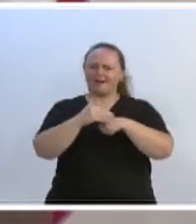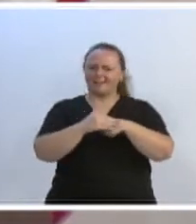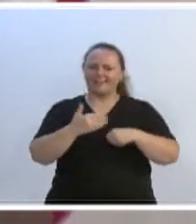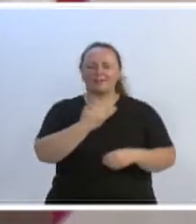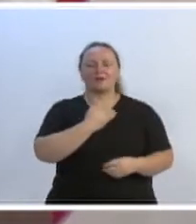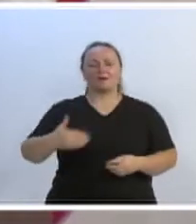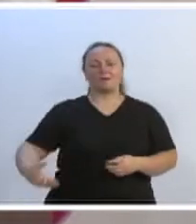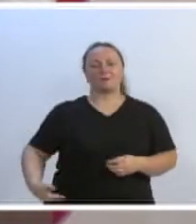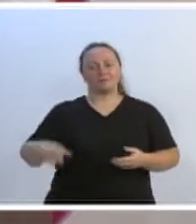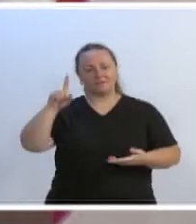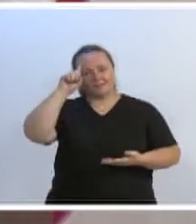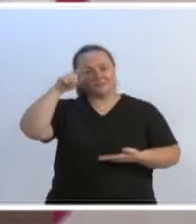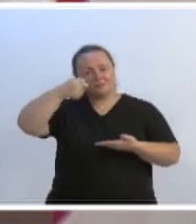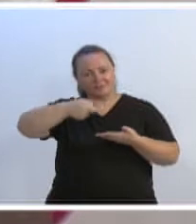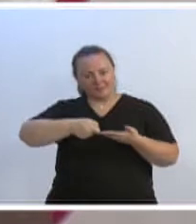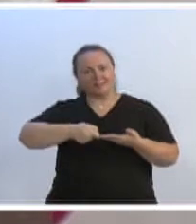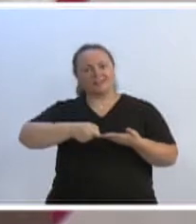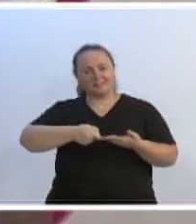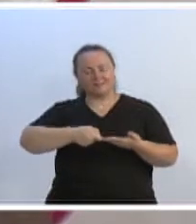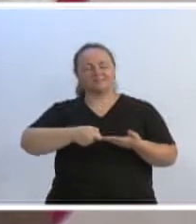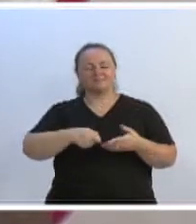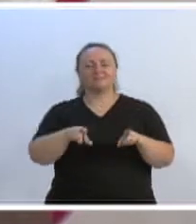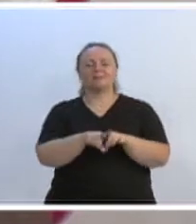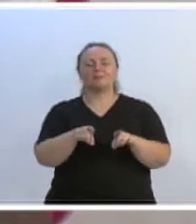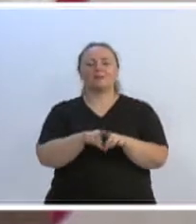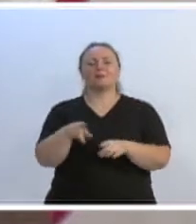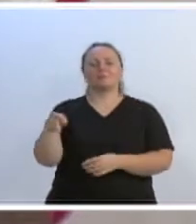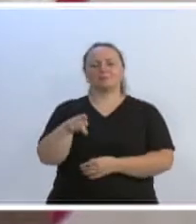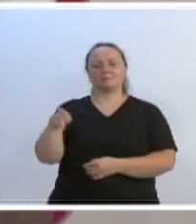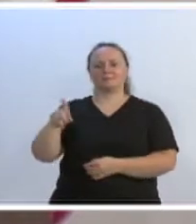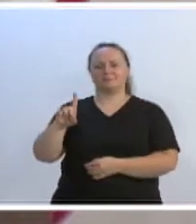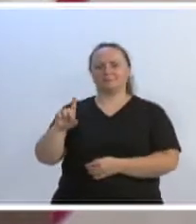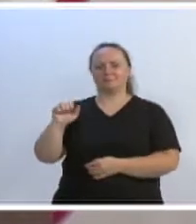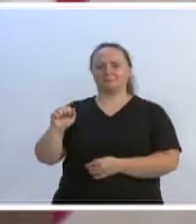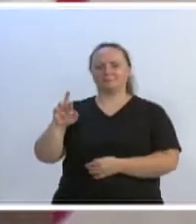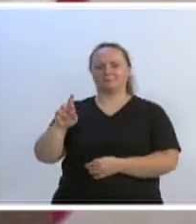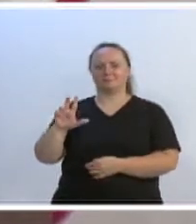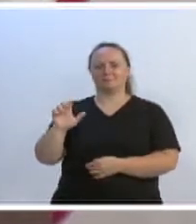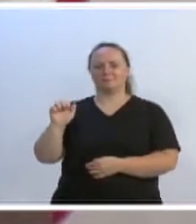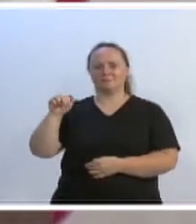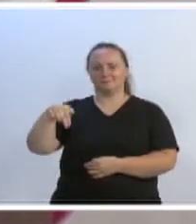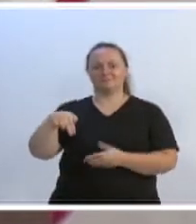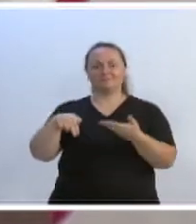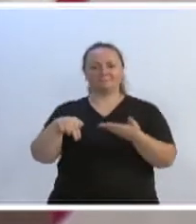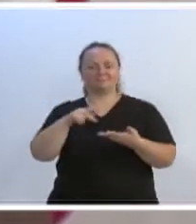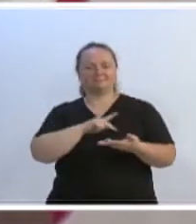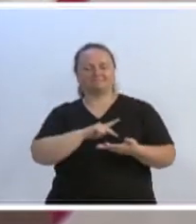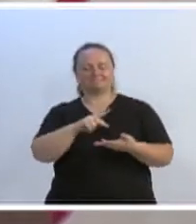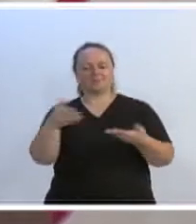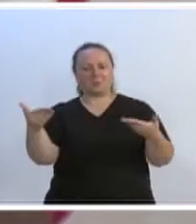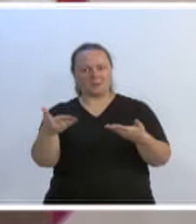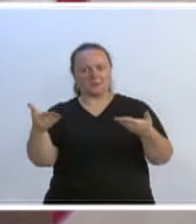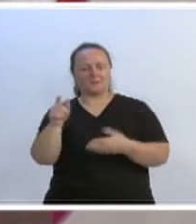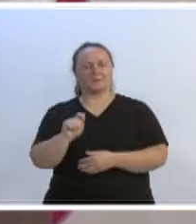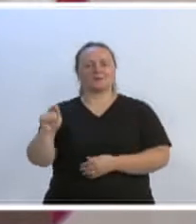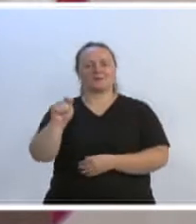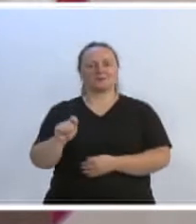onde, de fato, tudo que é sólido vai desmanchar no ar, e nós temos que ter uma grande preocupação, de fato, com relação a isso. Que o Blumenau em